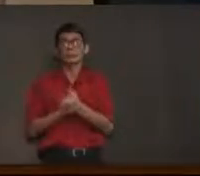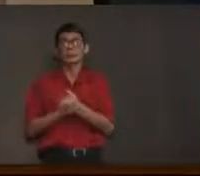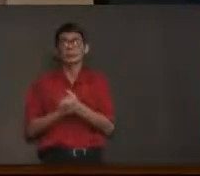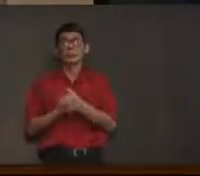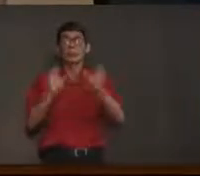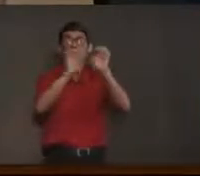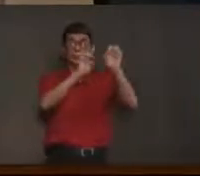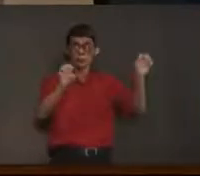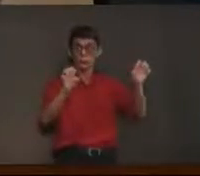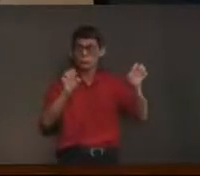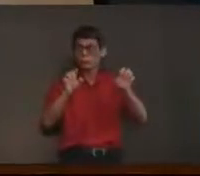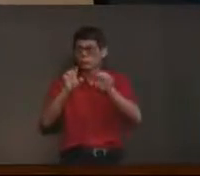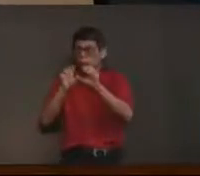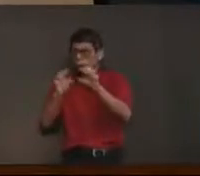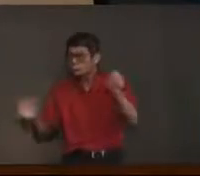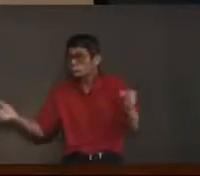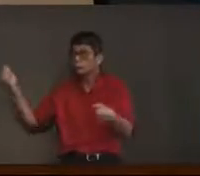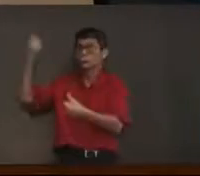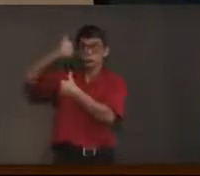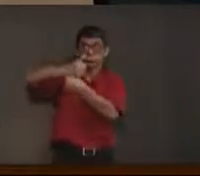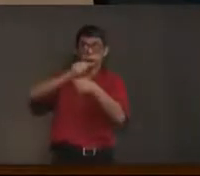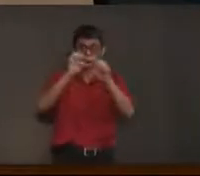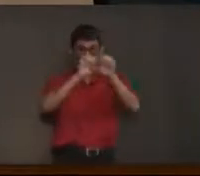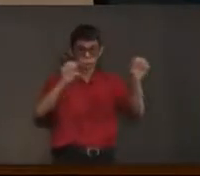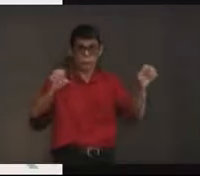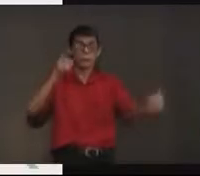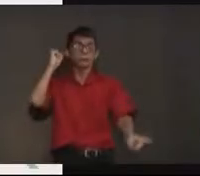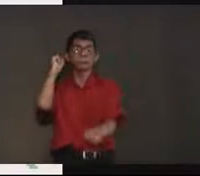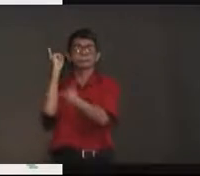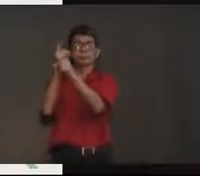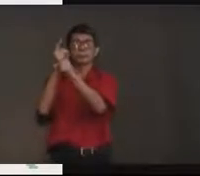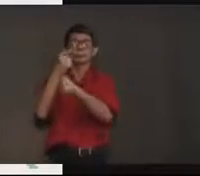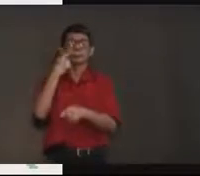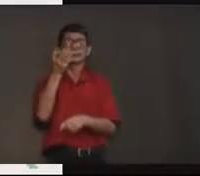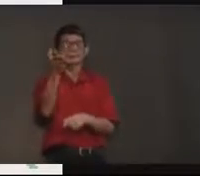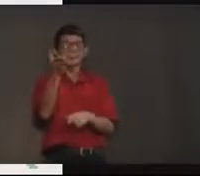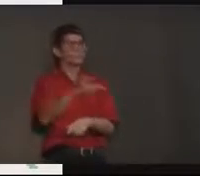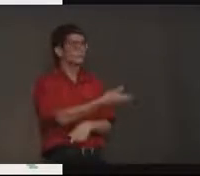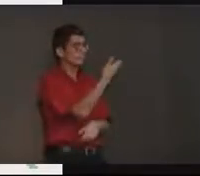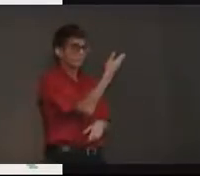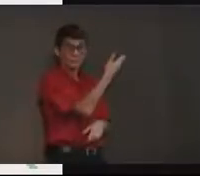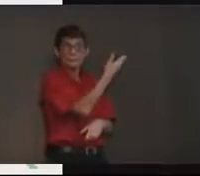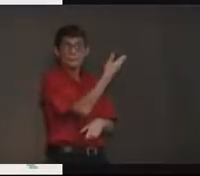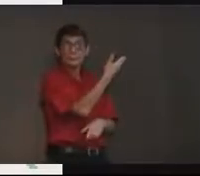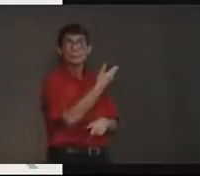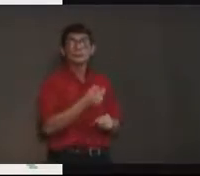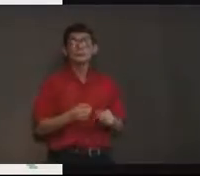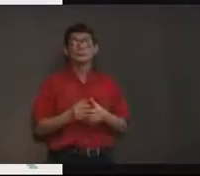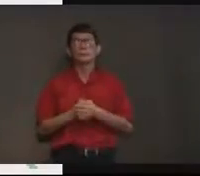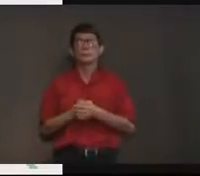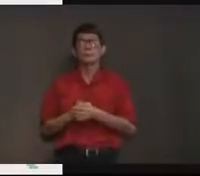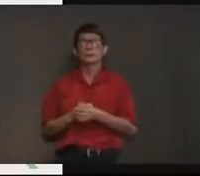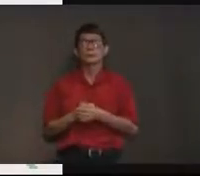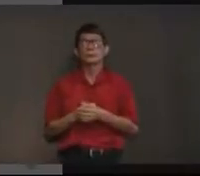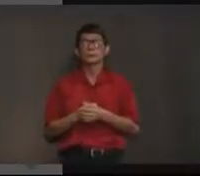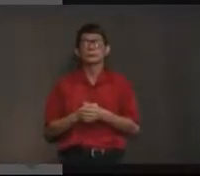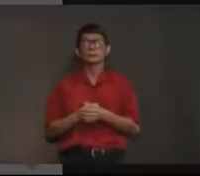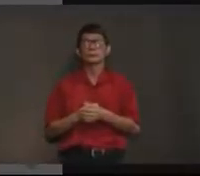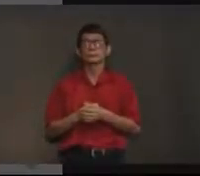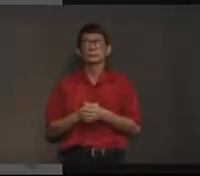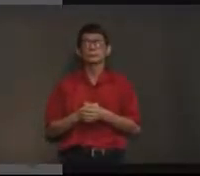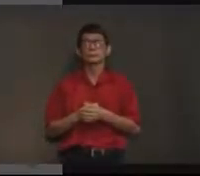isso na equação a gente termina chegando numa equação desse tipo aqui aqui eu já tô colocando